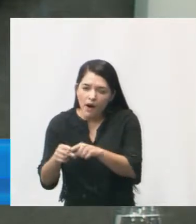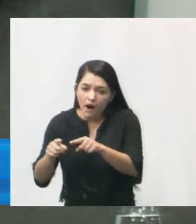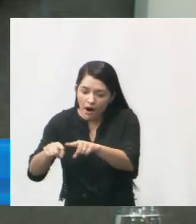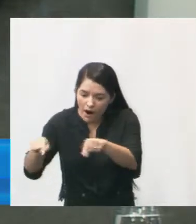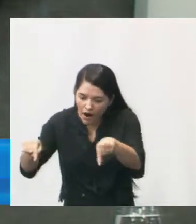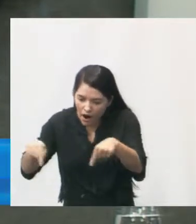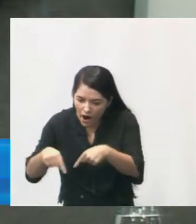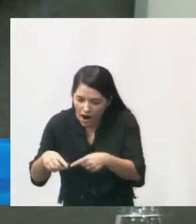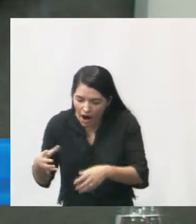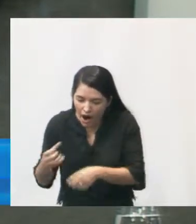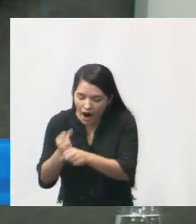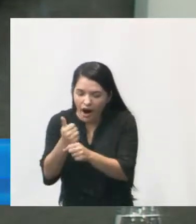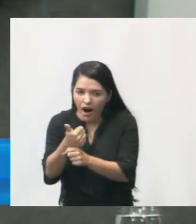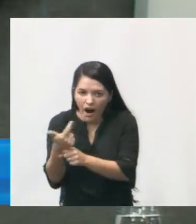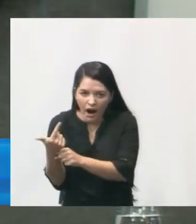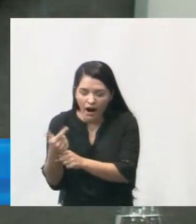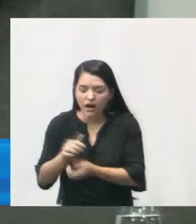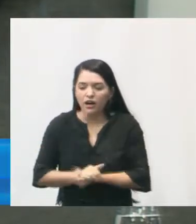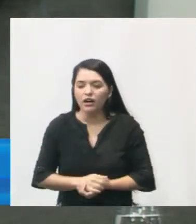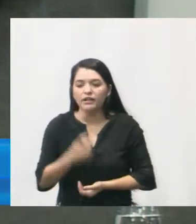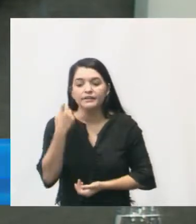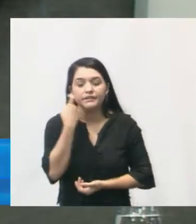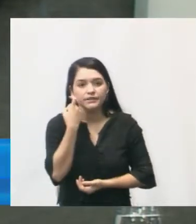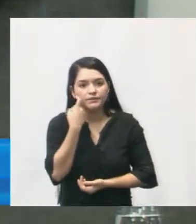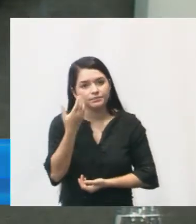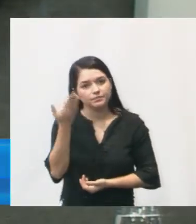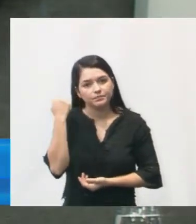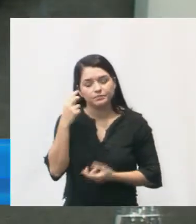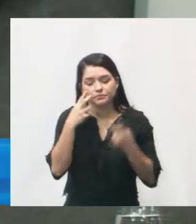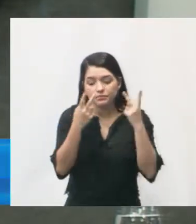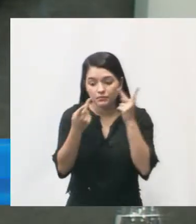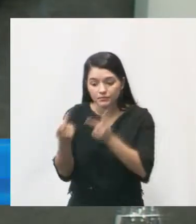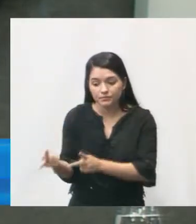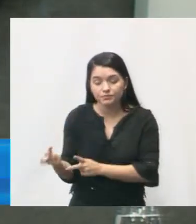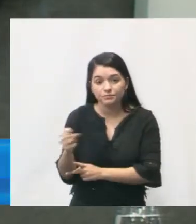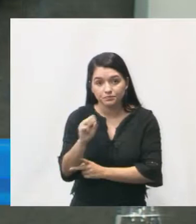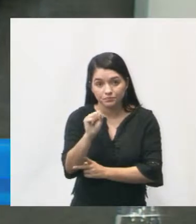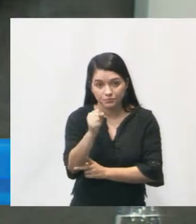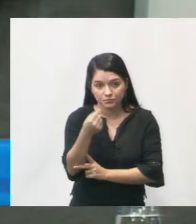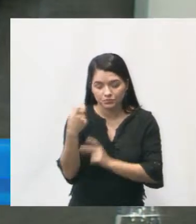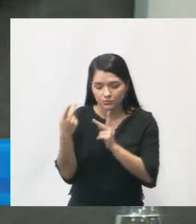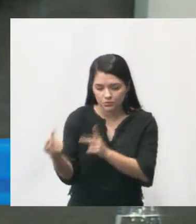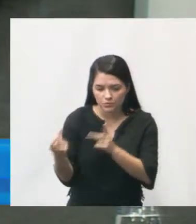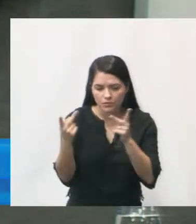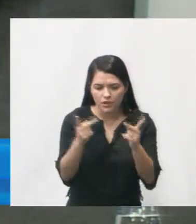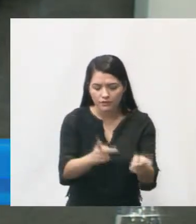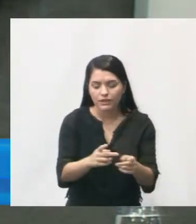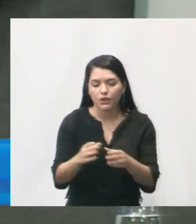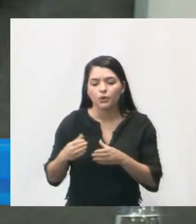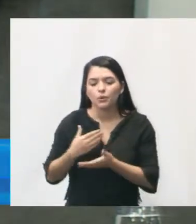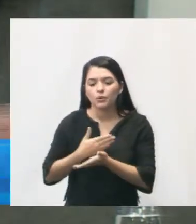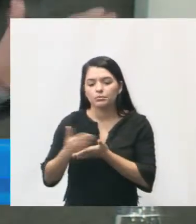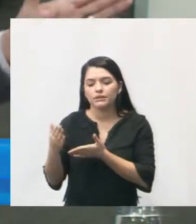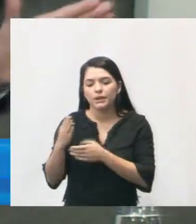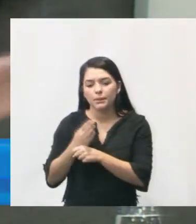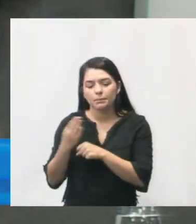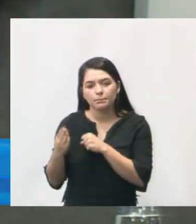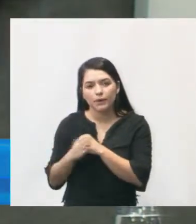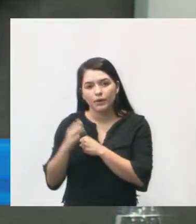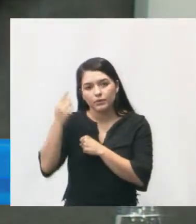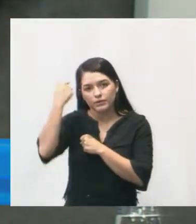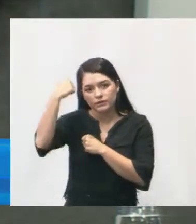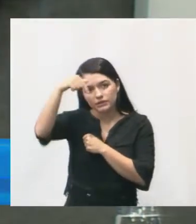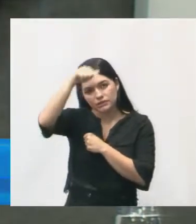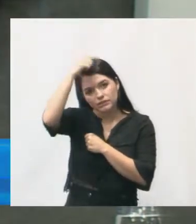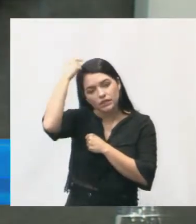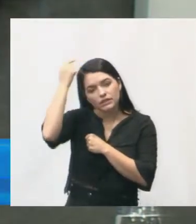campos. Sexta-feira eu tive em 8 campos. Iniciei lá em Santa Teresa, vereador Dalto, sua